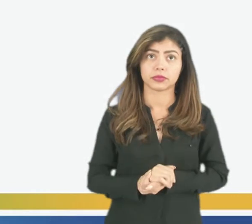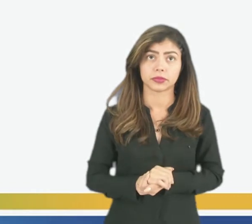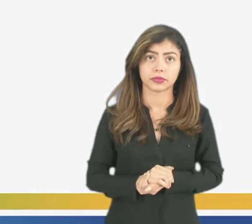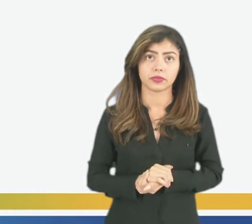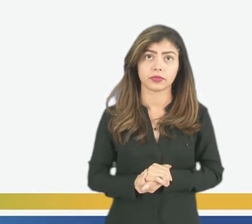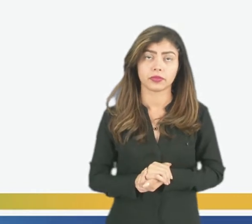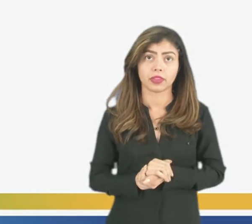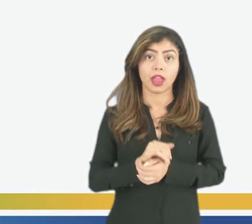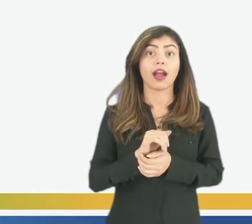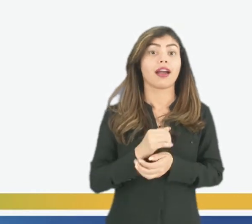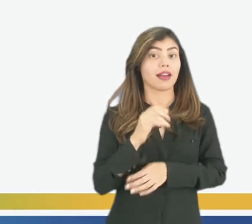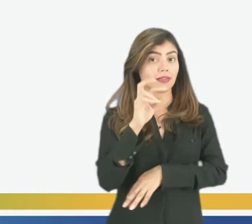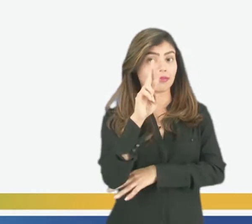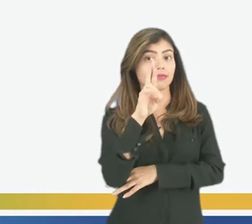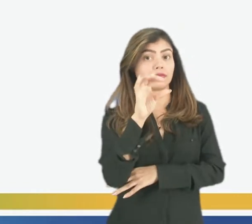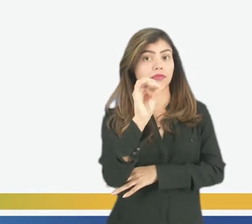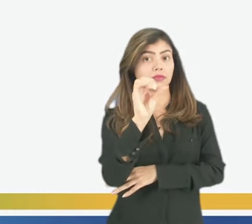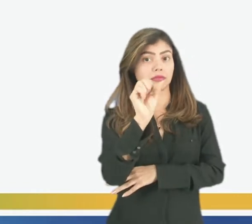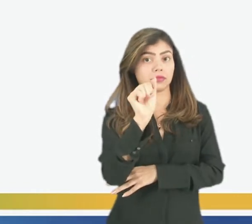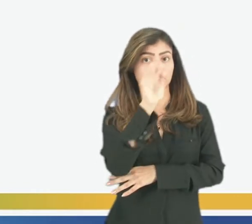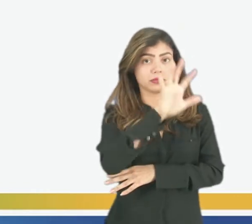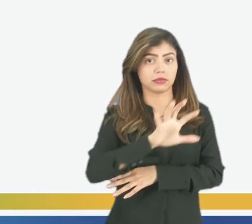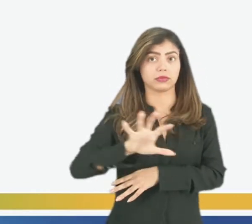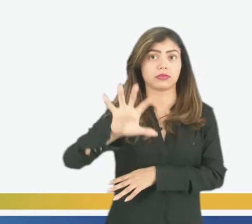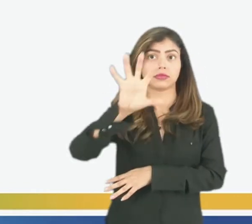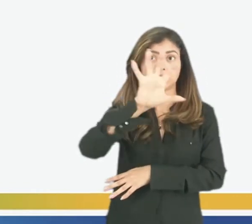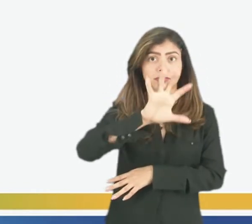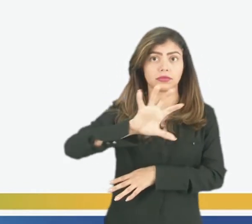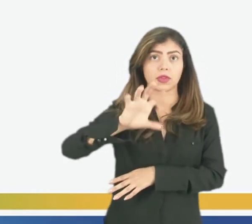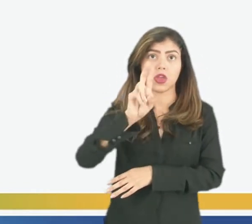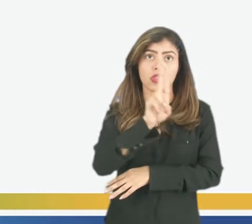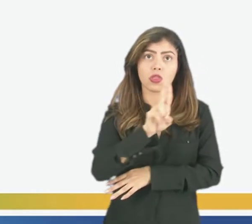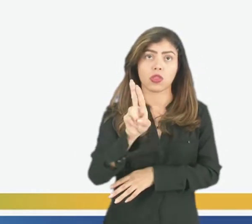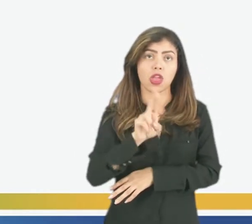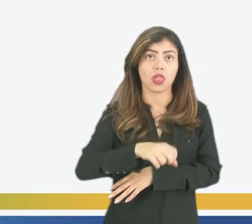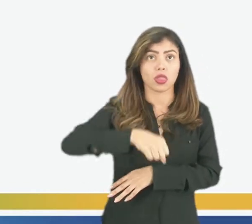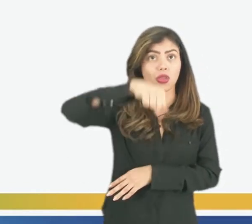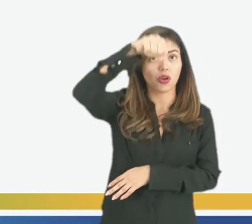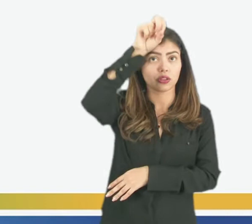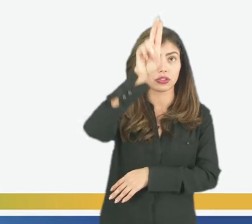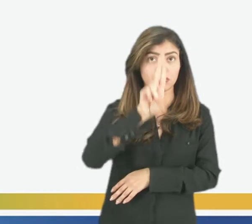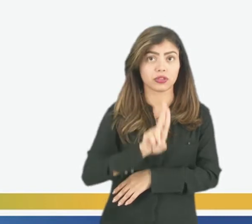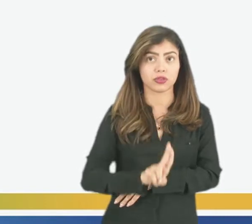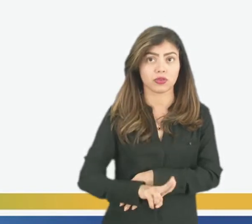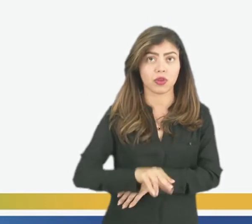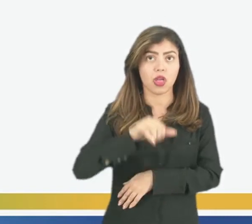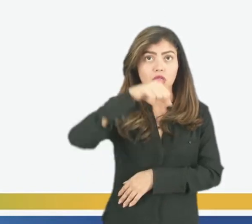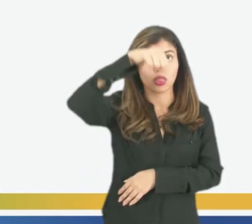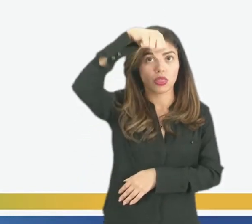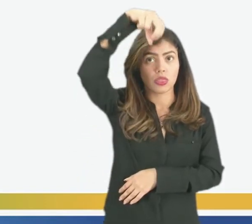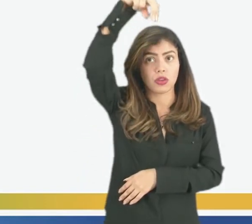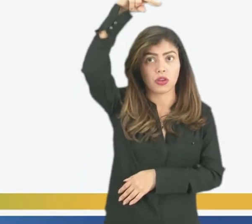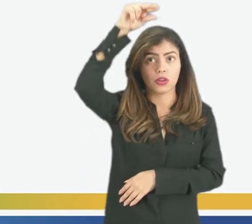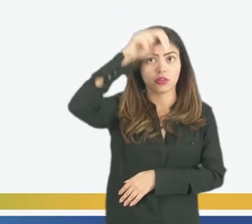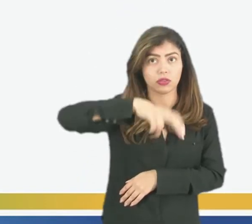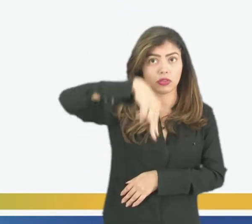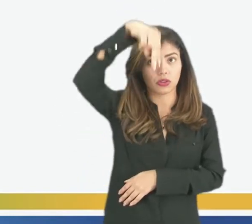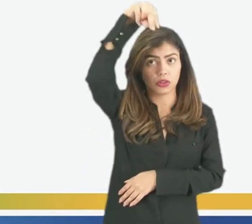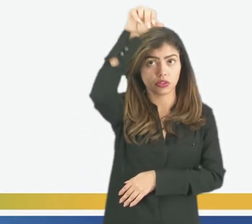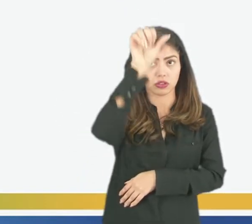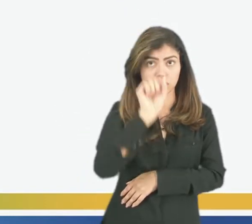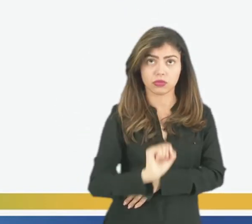A rosa dos ventos. Isso mesmo, com nossos pontos cardeais, né? Aí nós